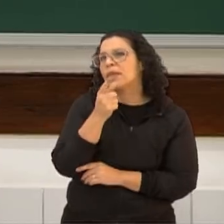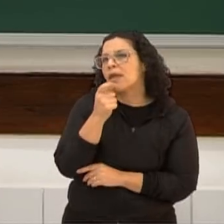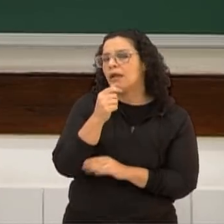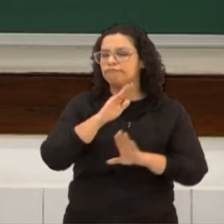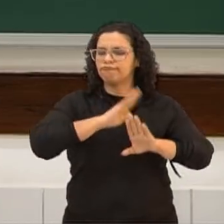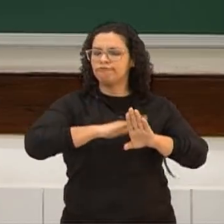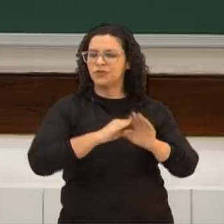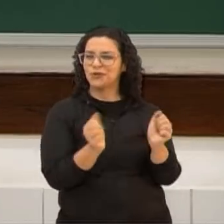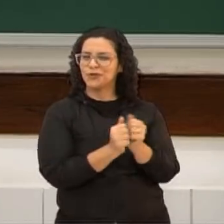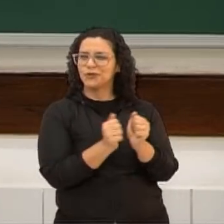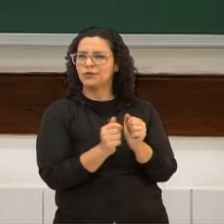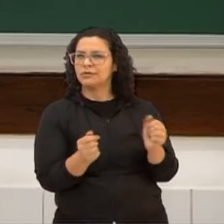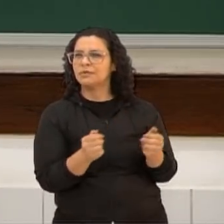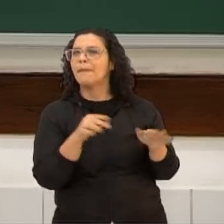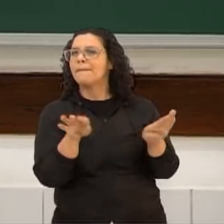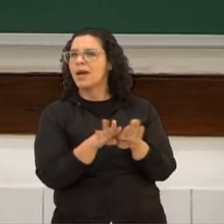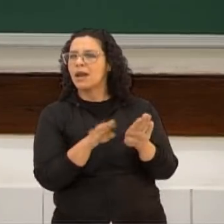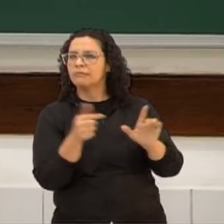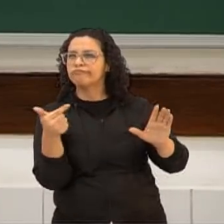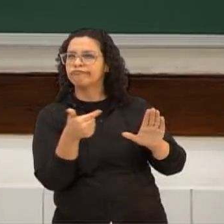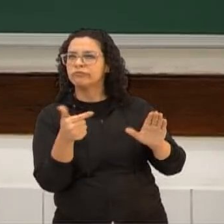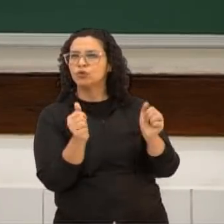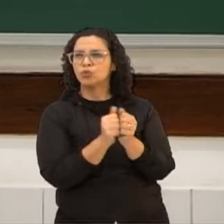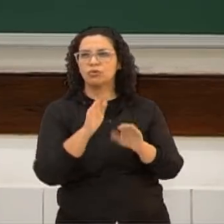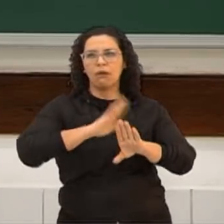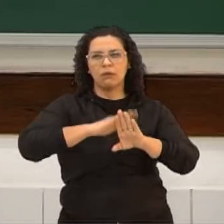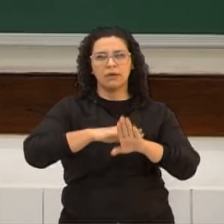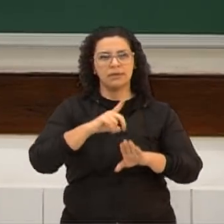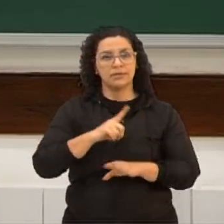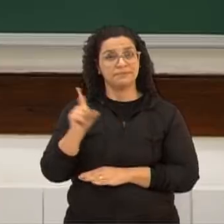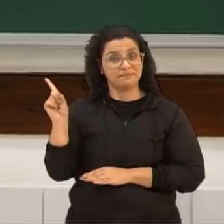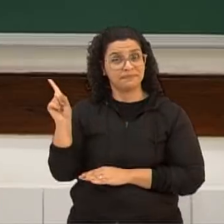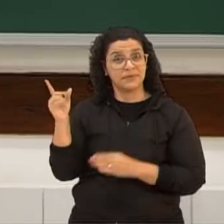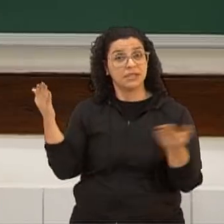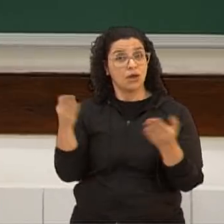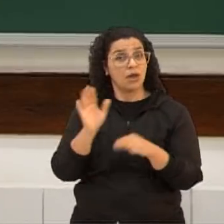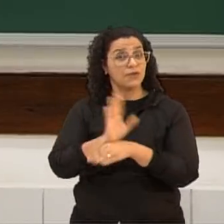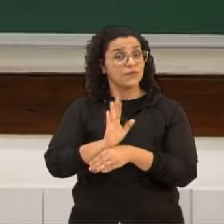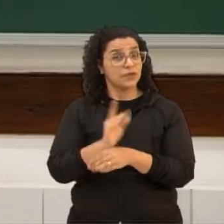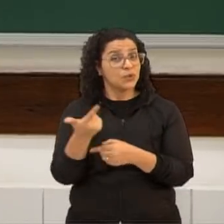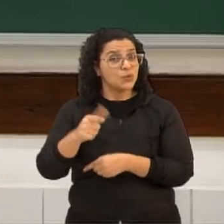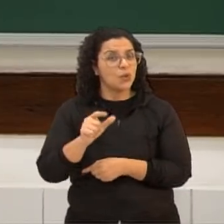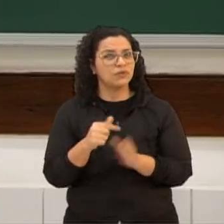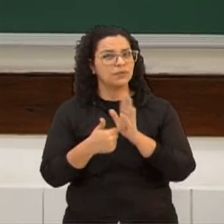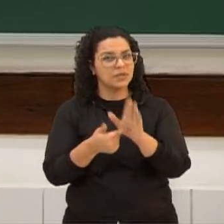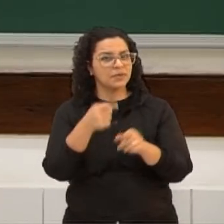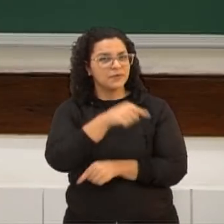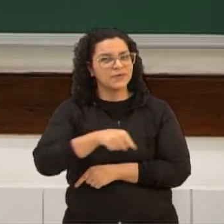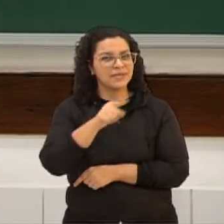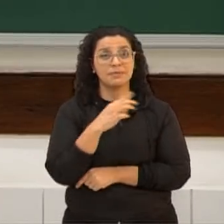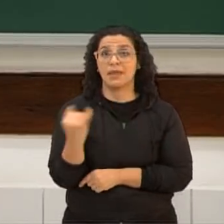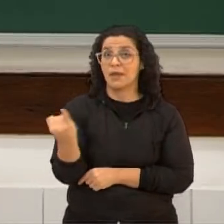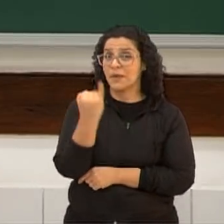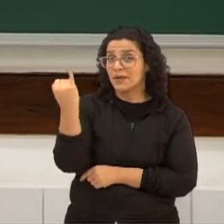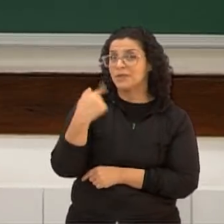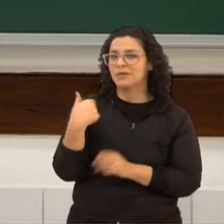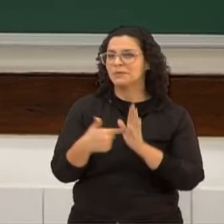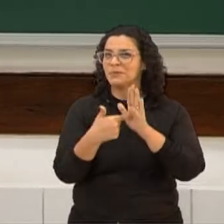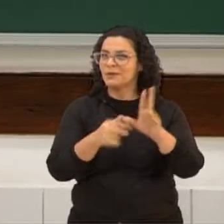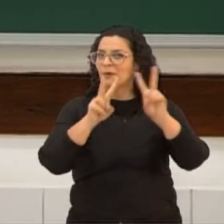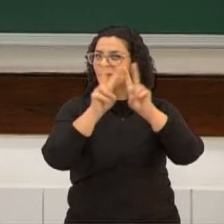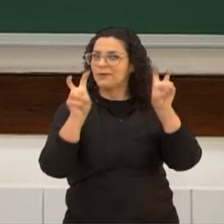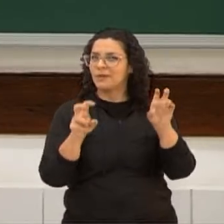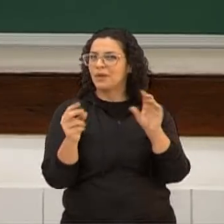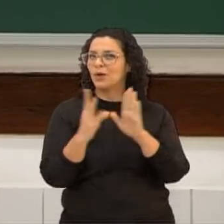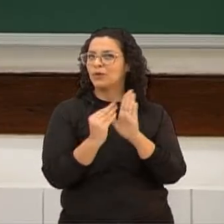vai ter uma sátira ali, uma coisa para você achar engraçado, coisa assim. Vamos trazer o nosso outro vídeo aqui também, que vai bem importante para ressaltar o nosso